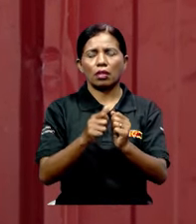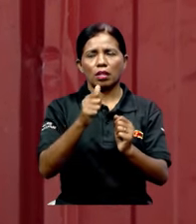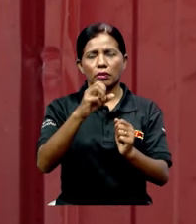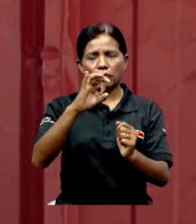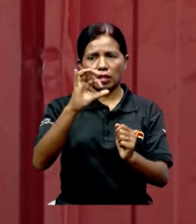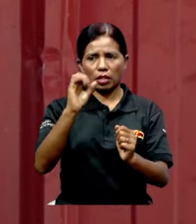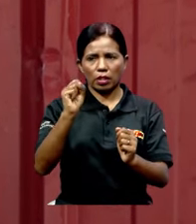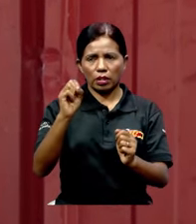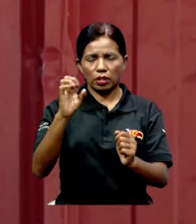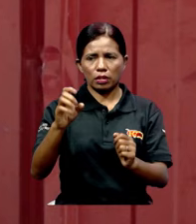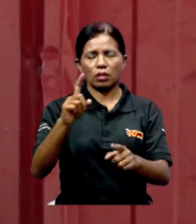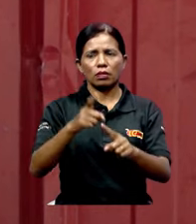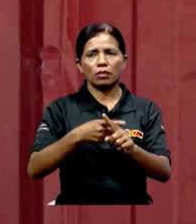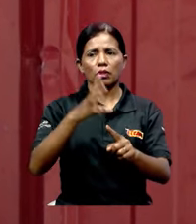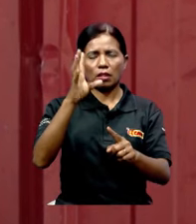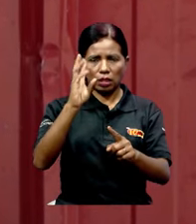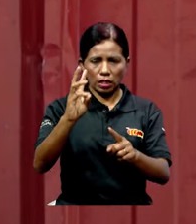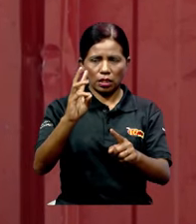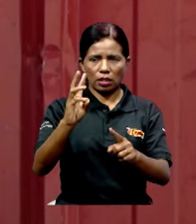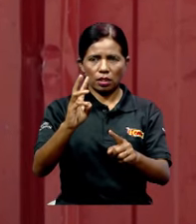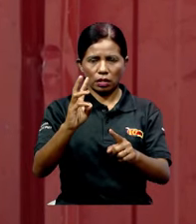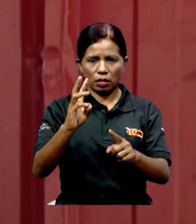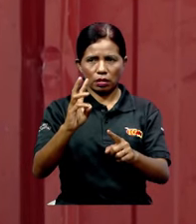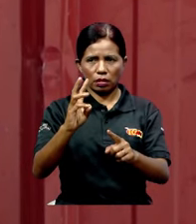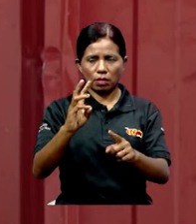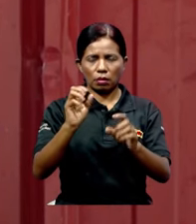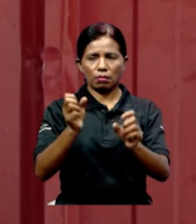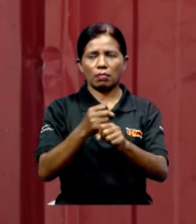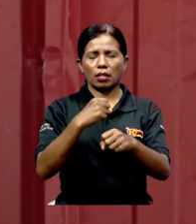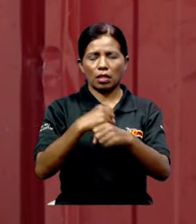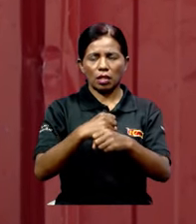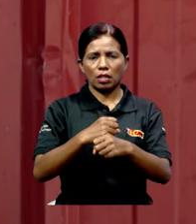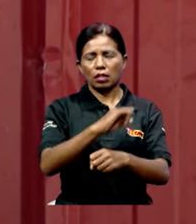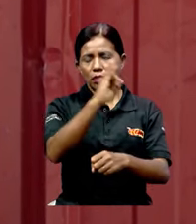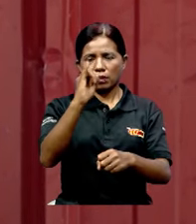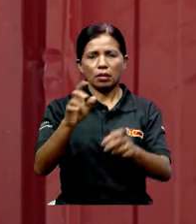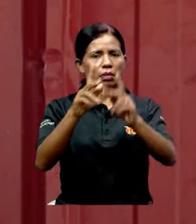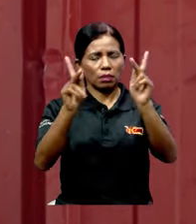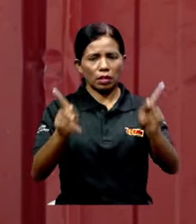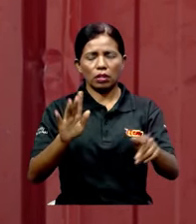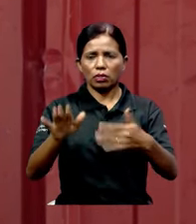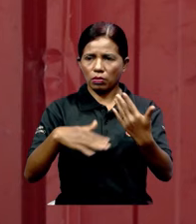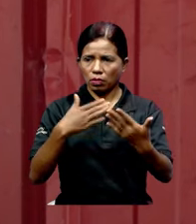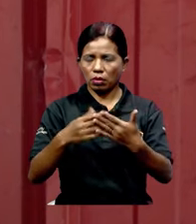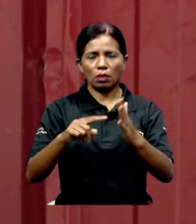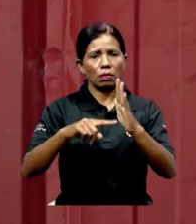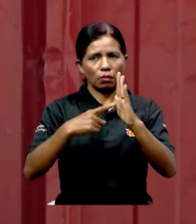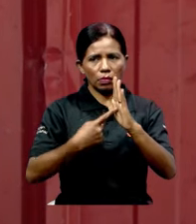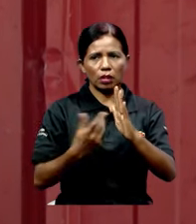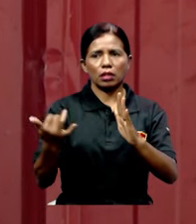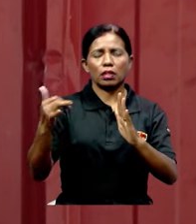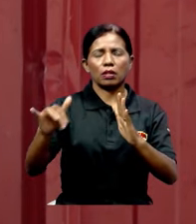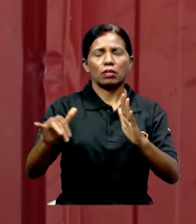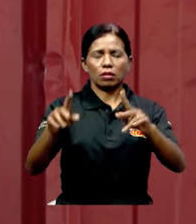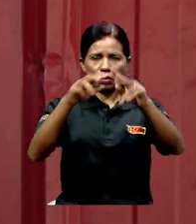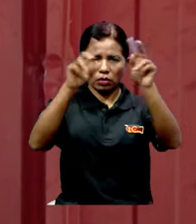karik fulang neng nen ou bele halo inspeksaun bai heloza serne. Hahu hosi sirania container,